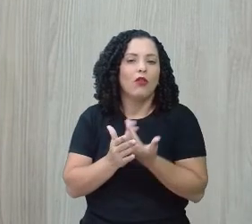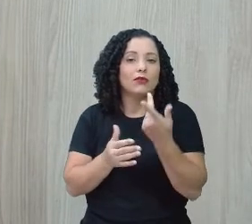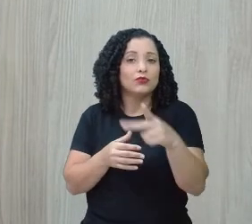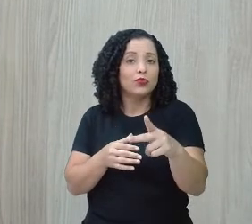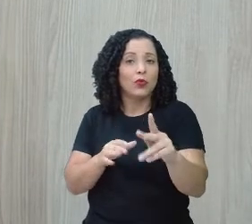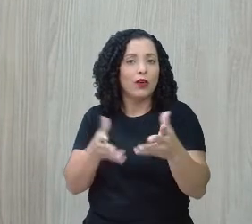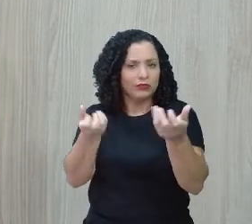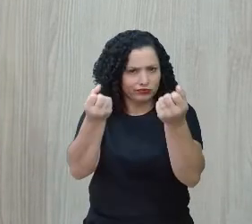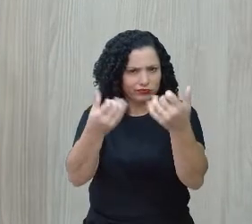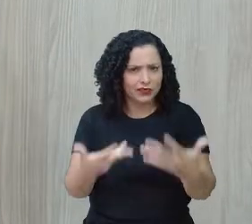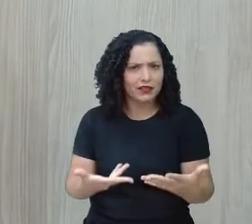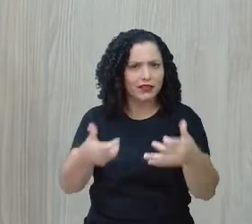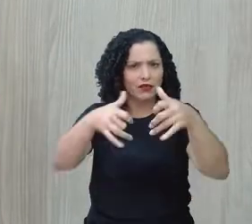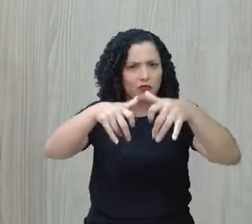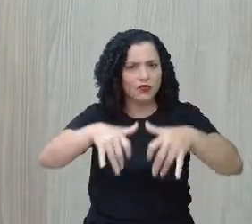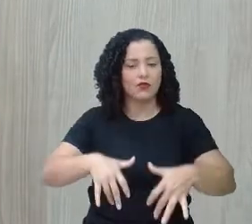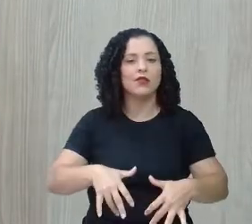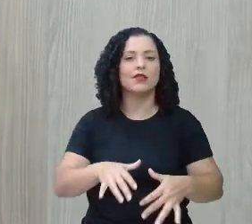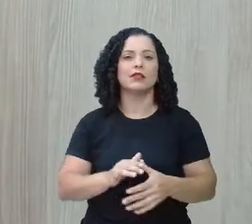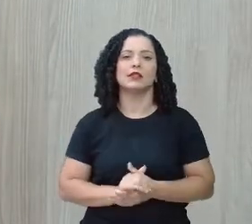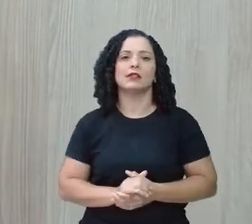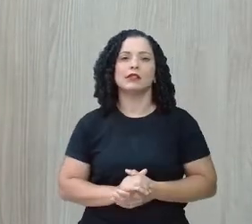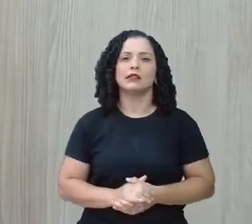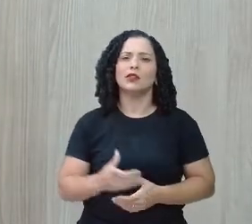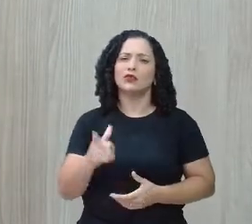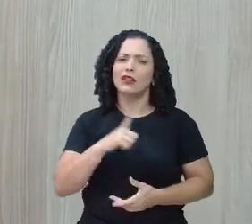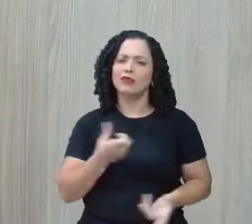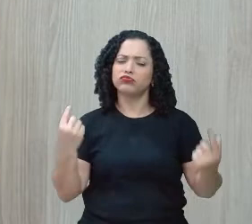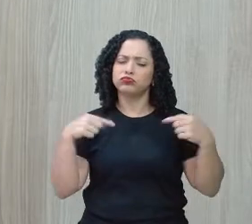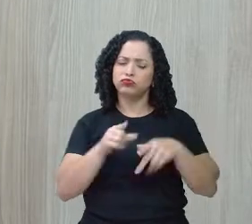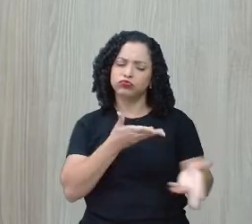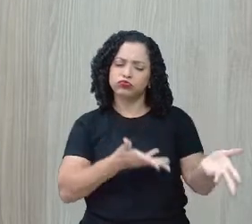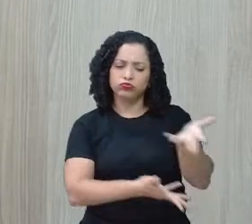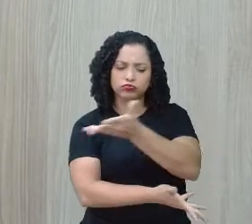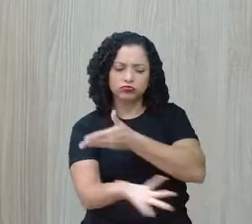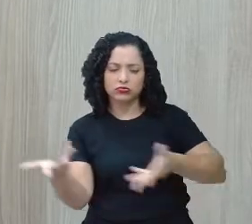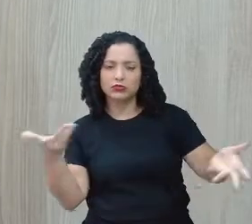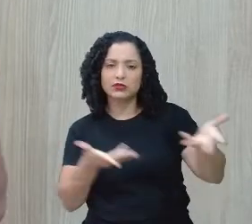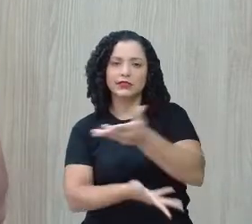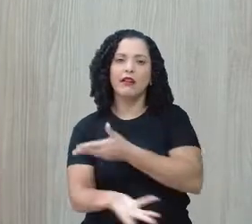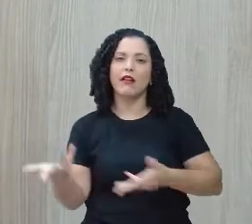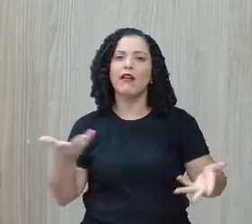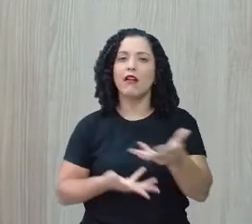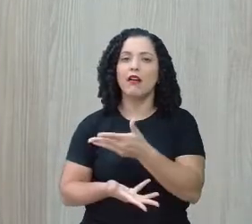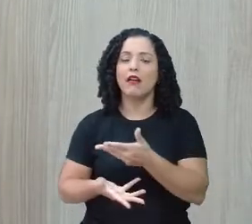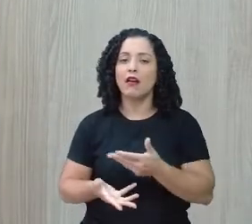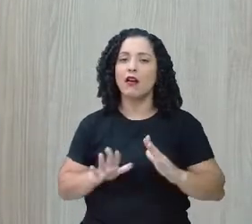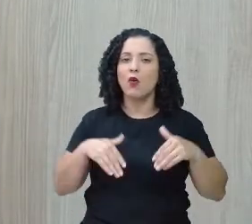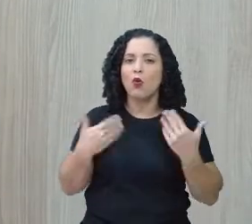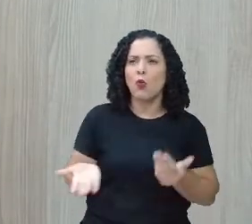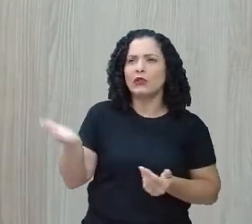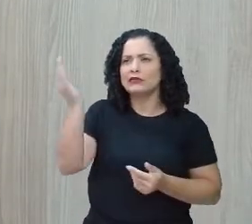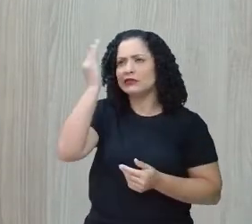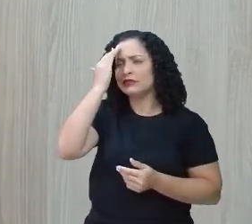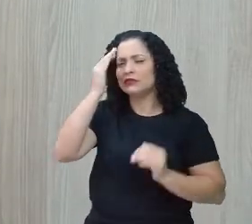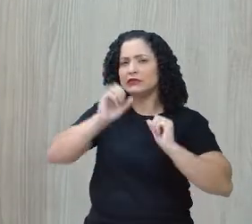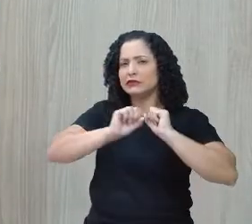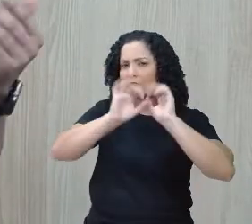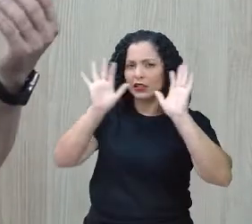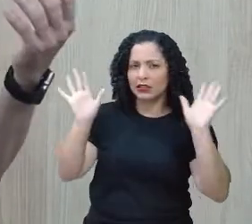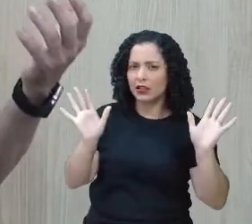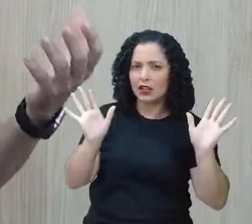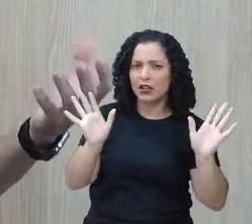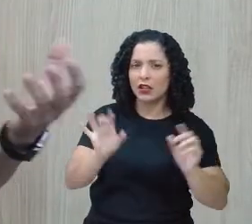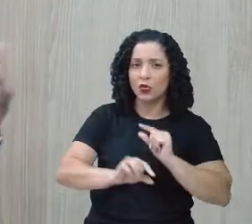gente. Tá? Então, sempre tente associar a essas questões, porque quando você entende o que eu acabei de falar ali